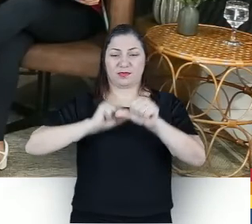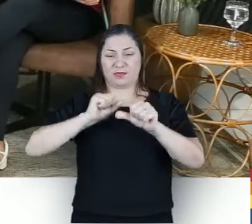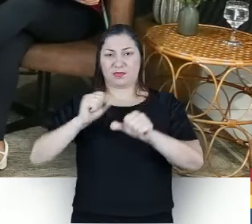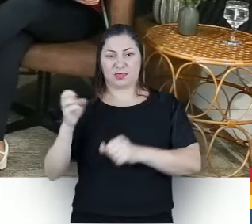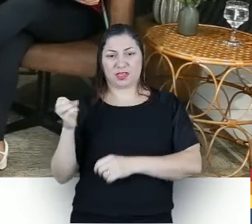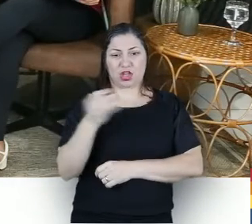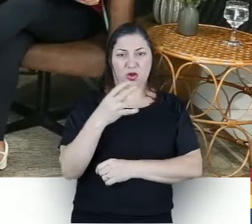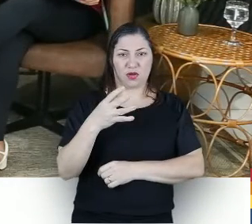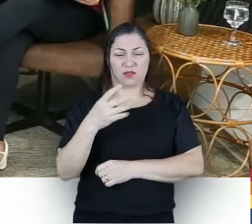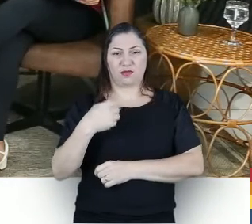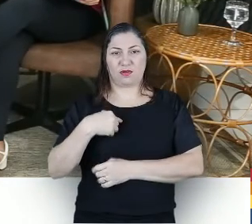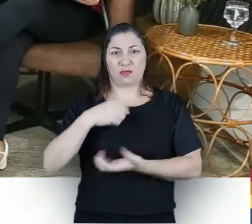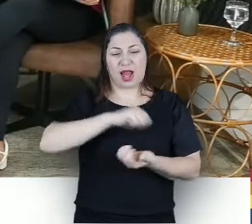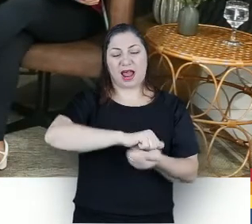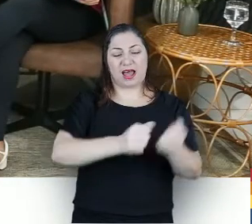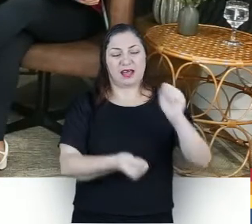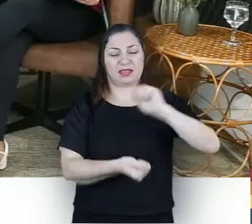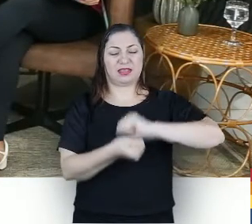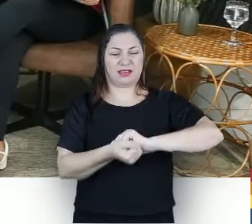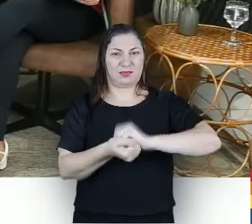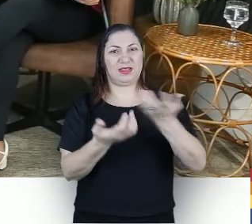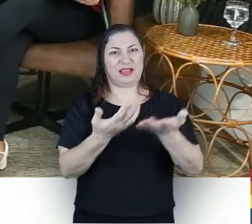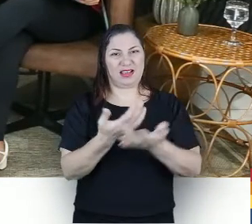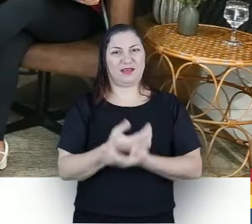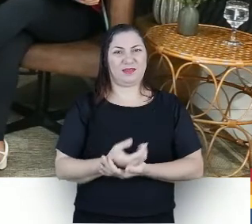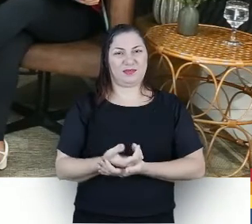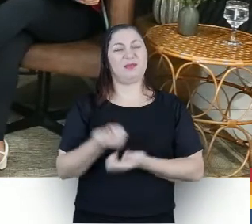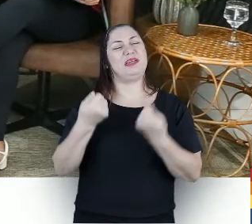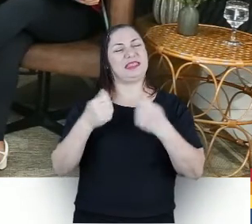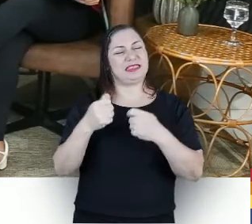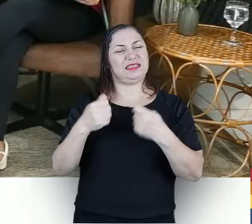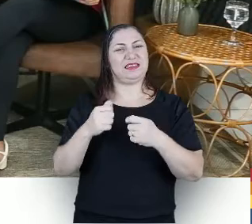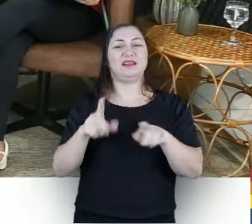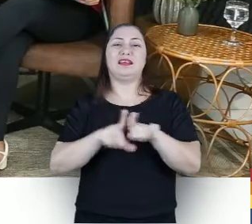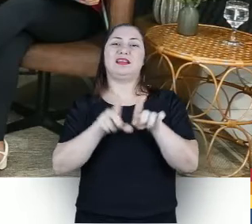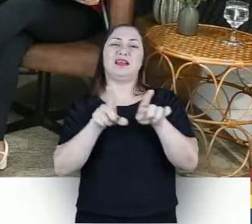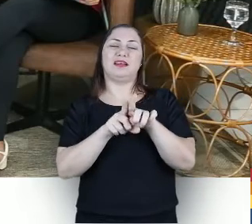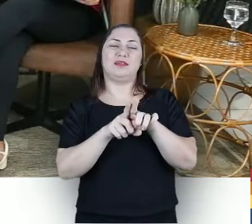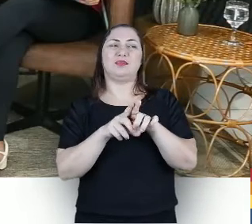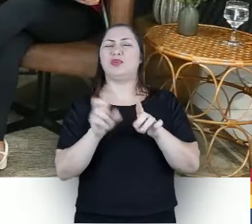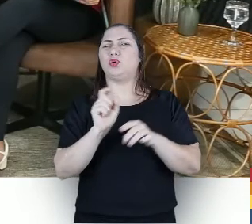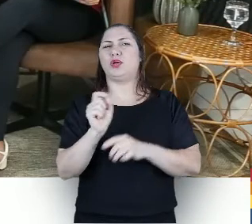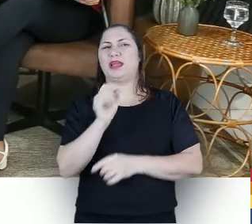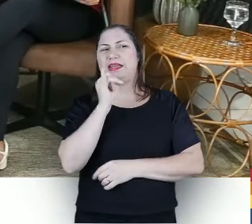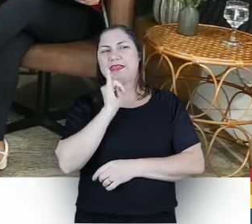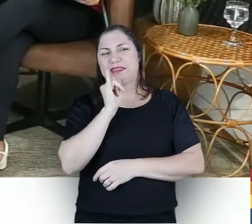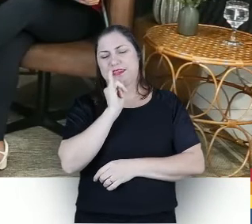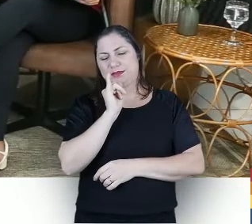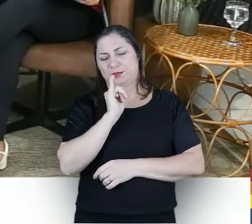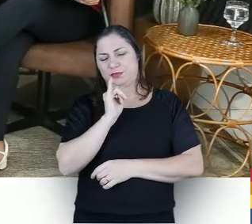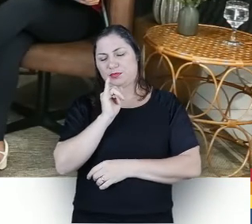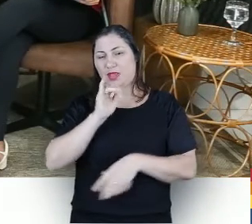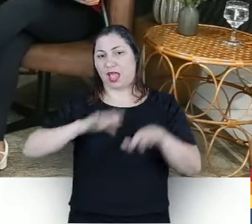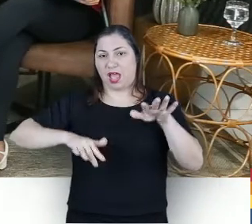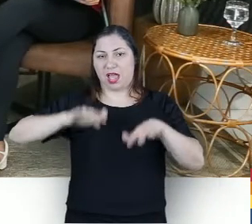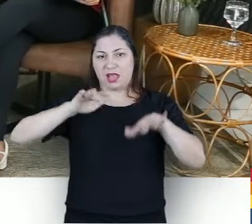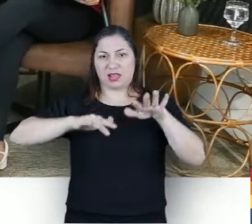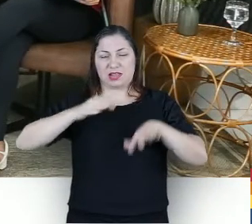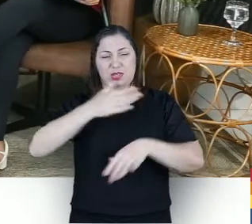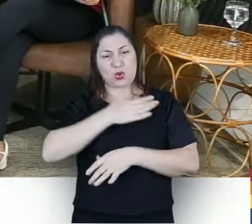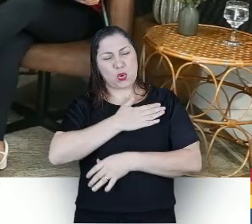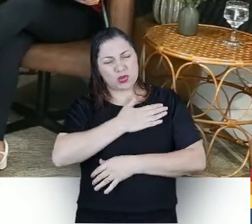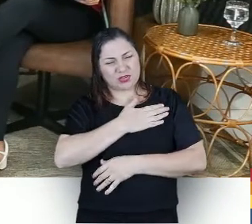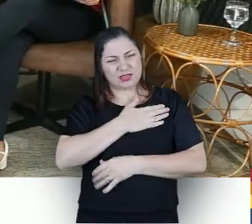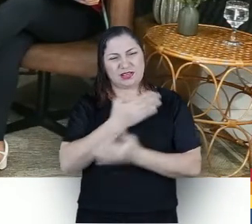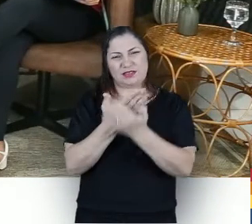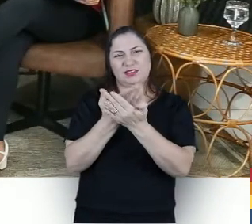mensagem você deixa para os professores? Né? Que nós possamos aproveitar deste momento, desta mudança, talvez para nos